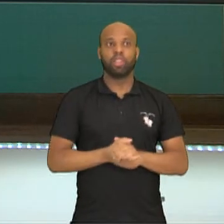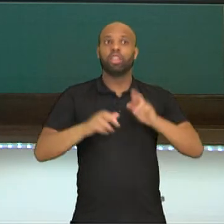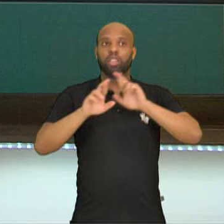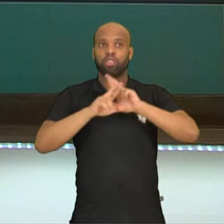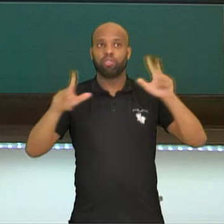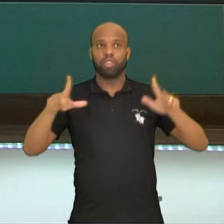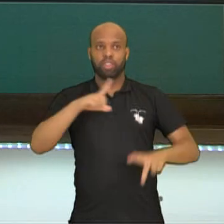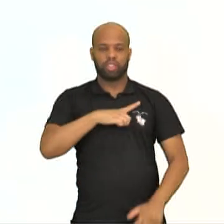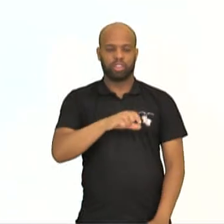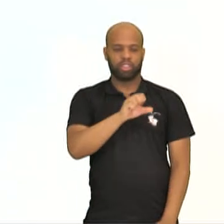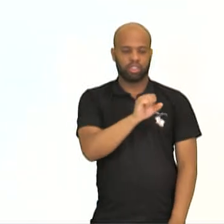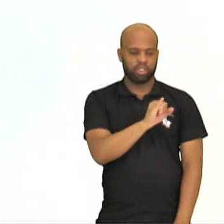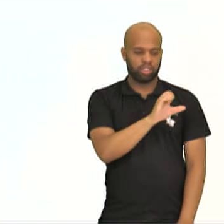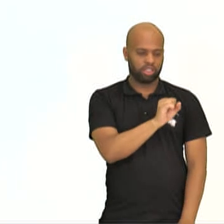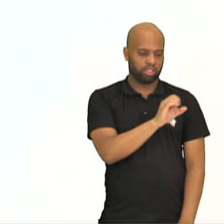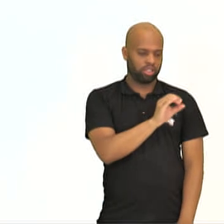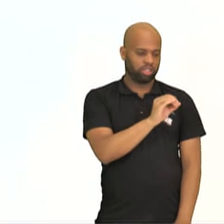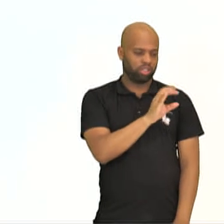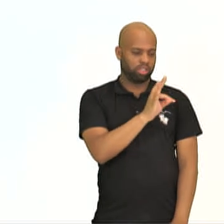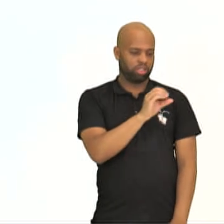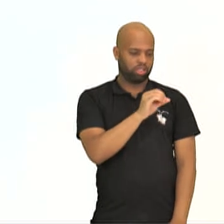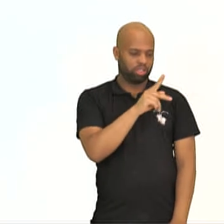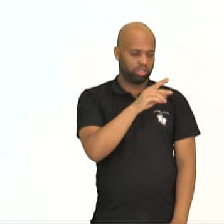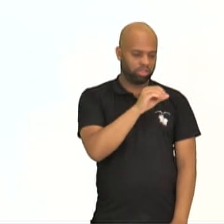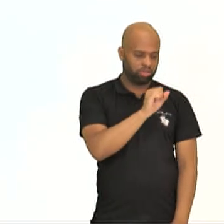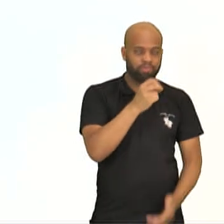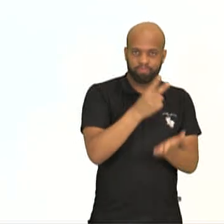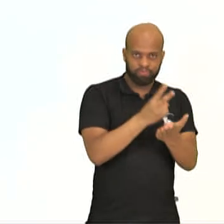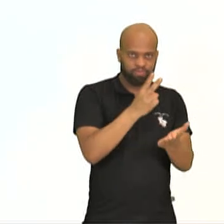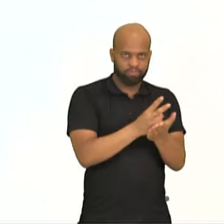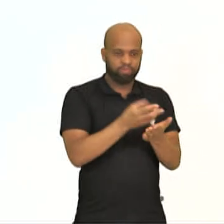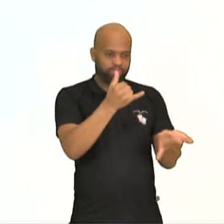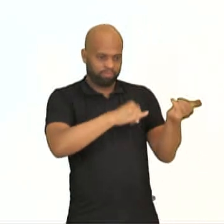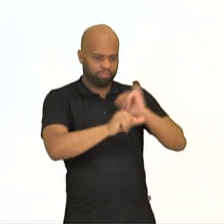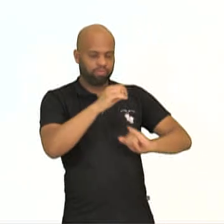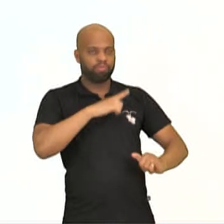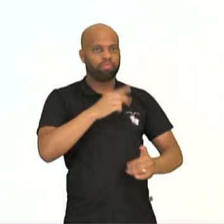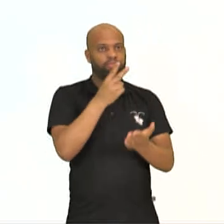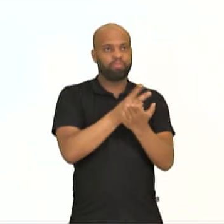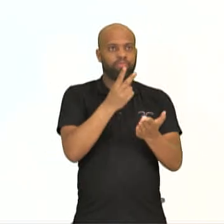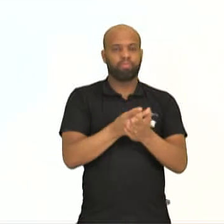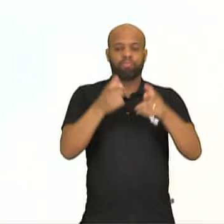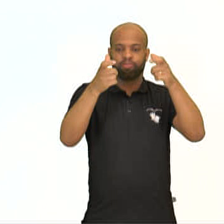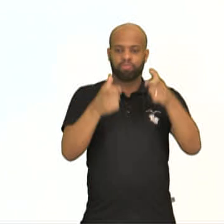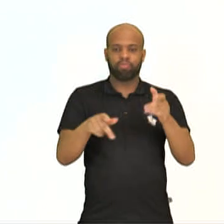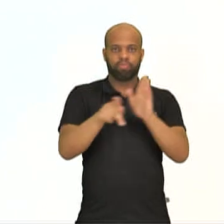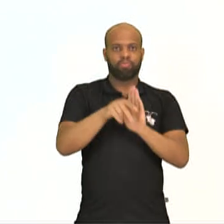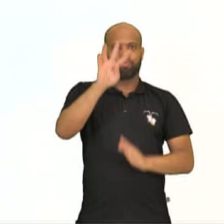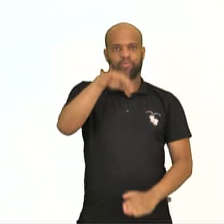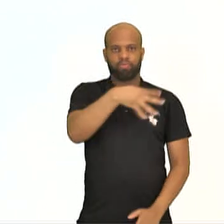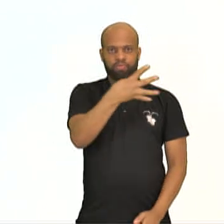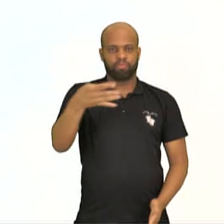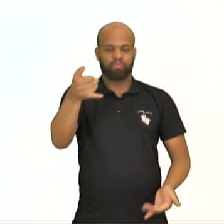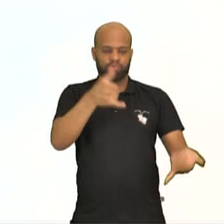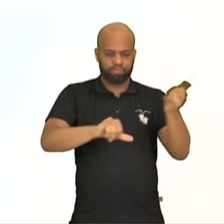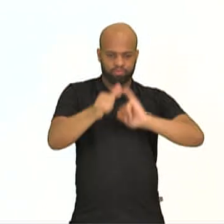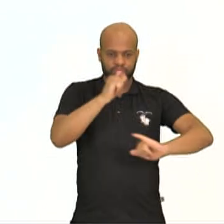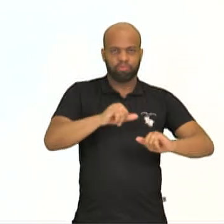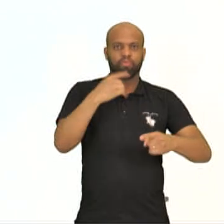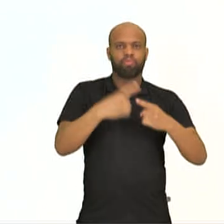Diferentes isótopos de um único elemento ocupam a mesma posição na tabela periódica. Lembra que a tabela periódica